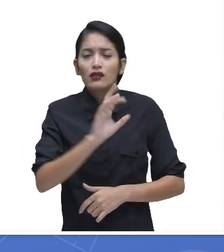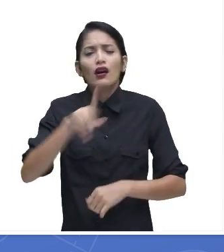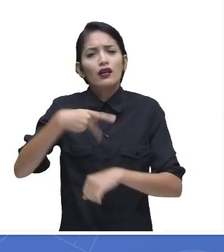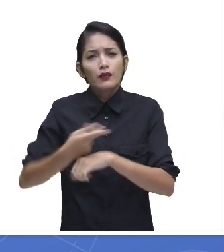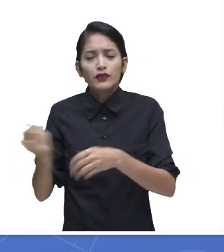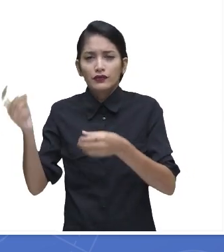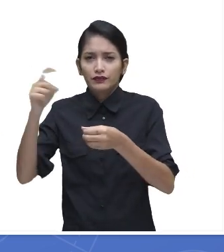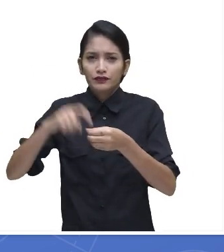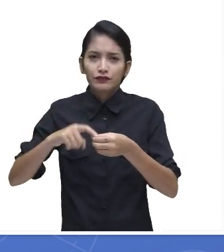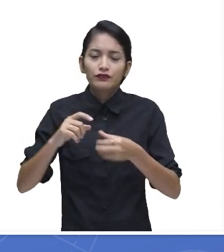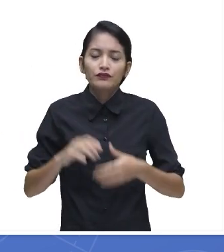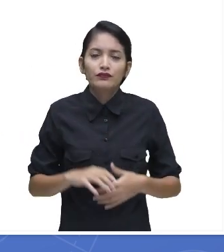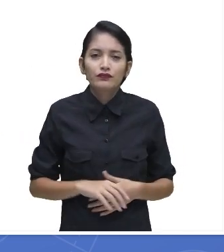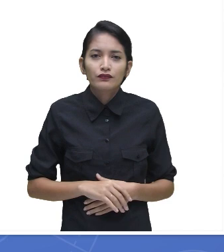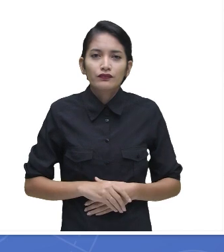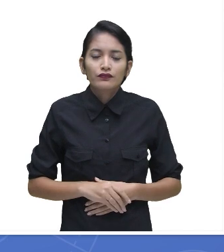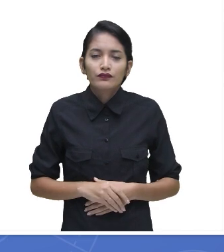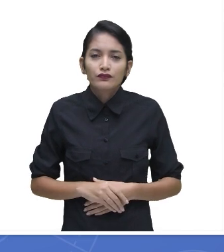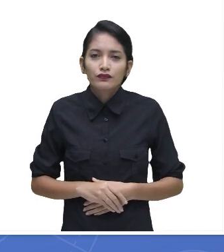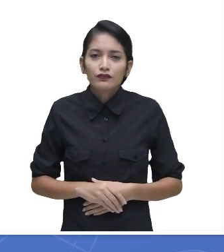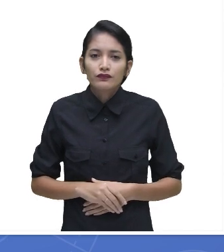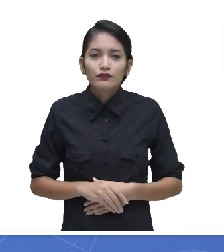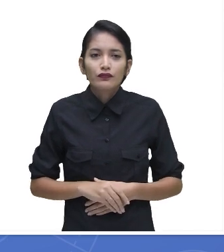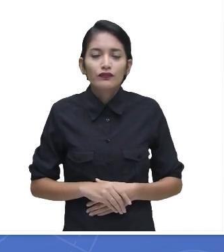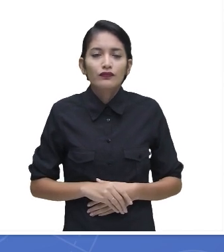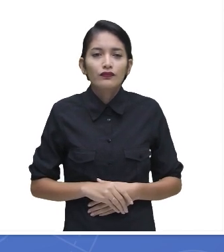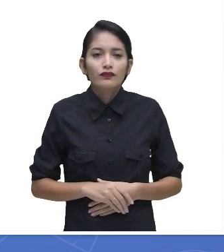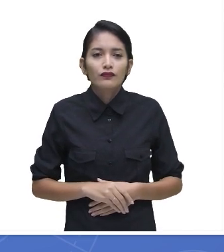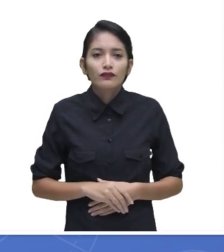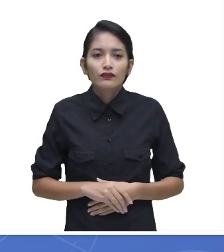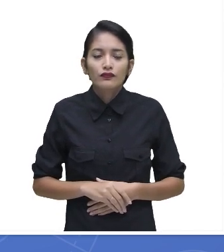gente volta com o resultado.